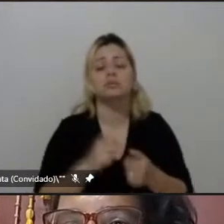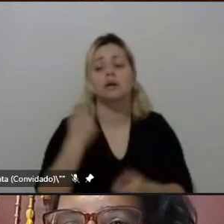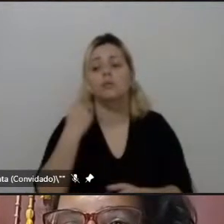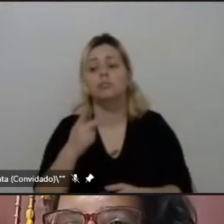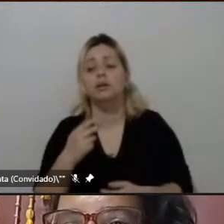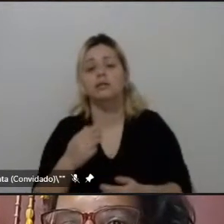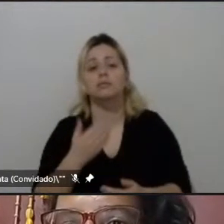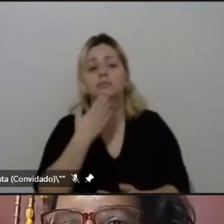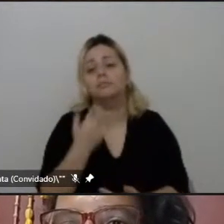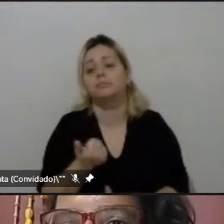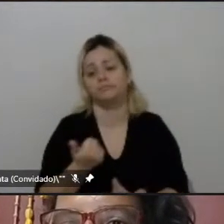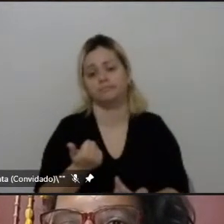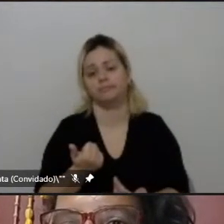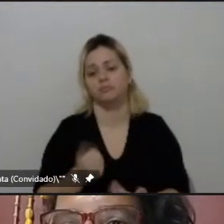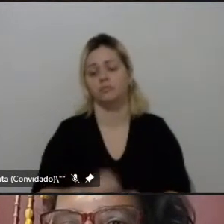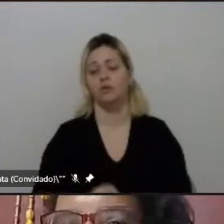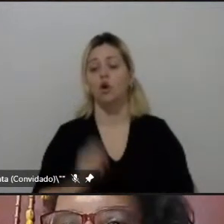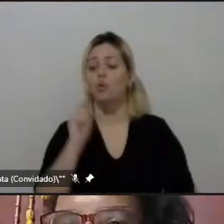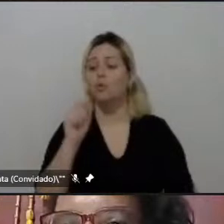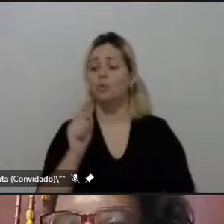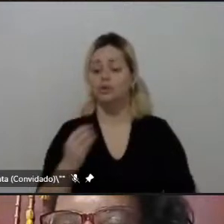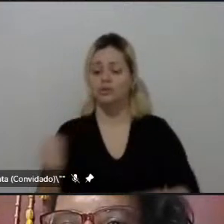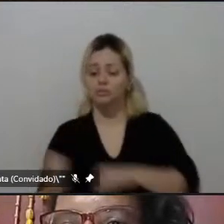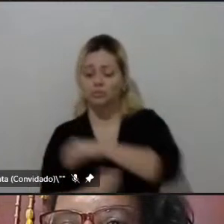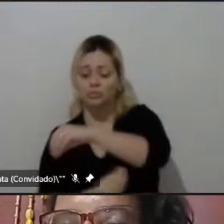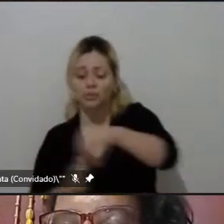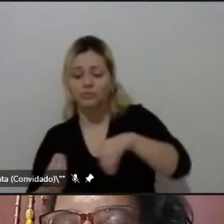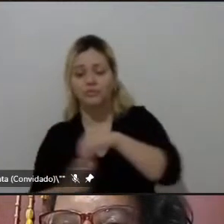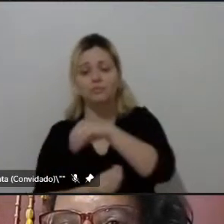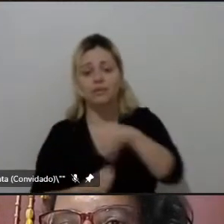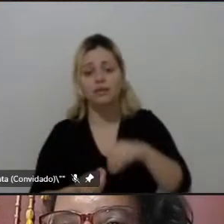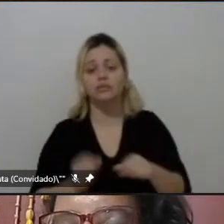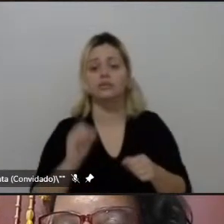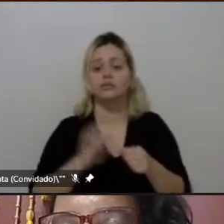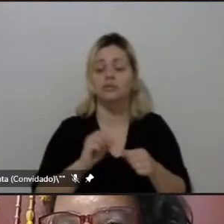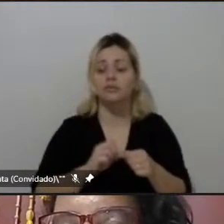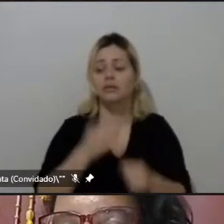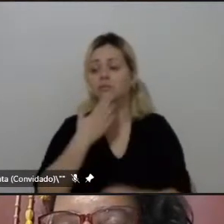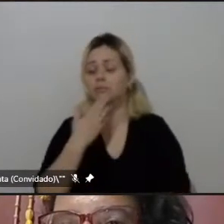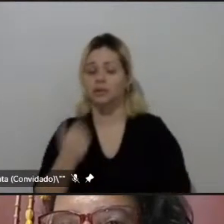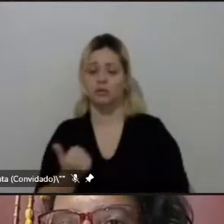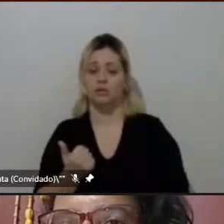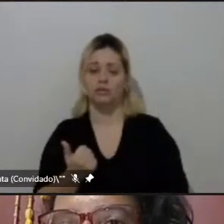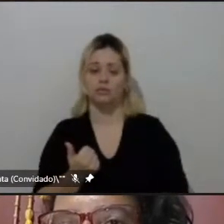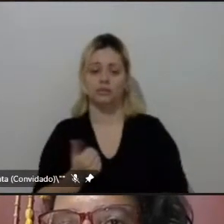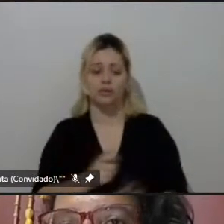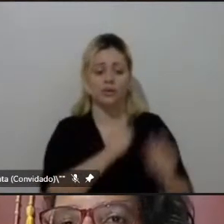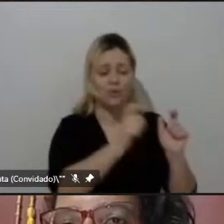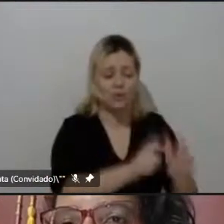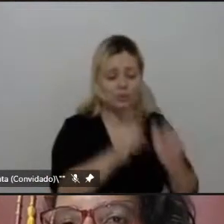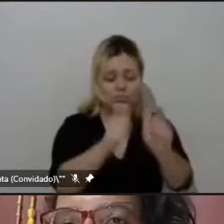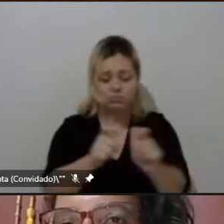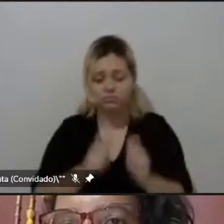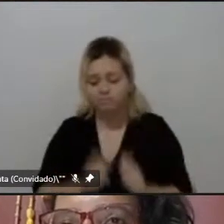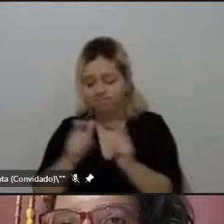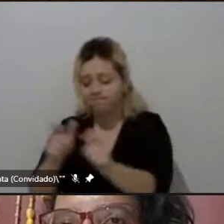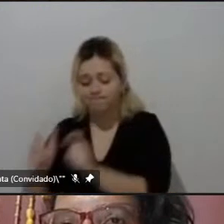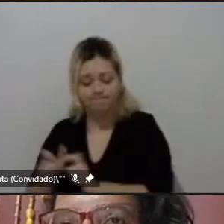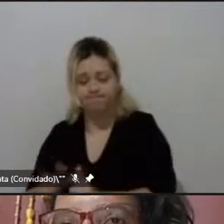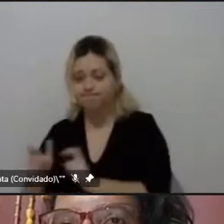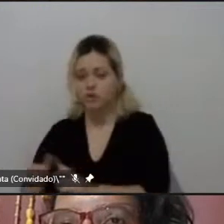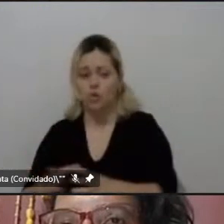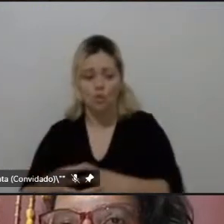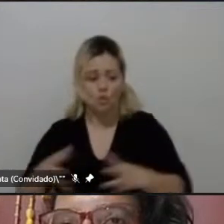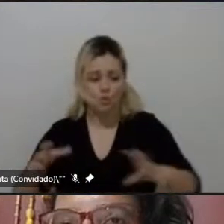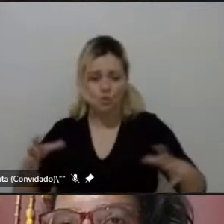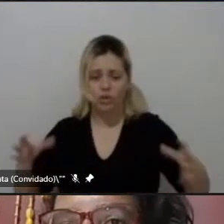E aí, o que os movimentos têm feito, que eu vejo, assim, observando e lendo? Ocupando todos os espaços, os espaços